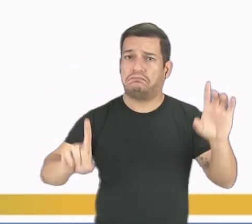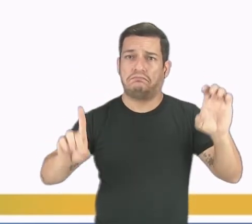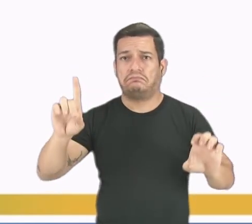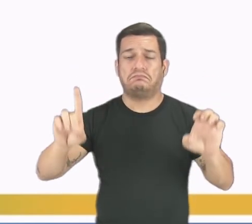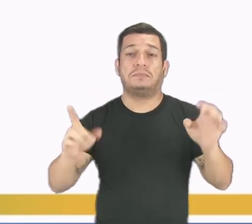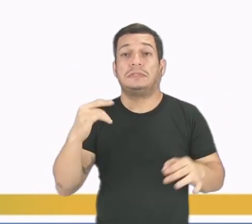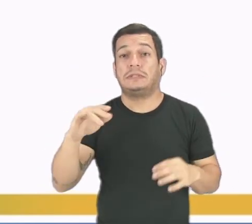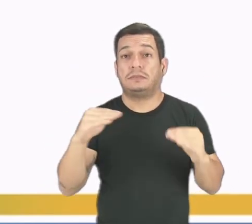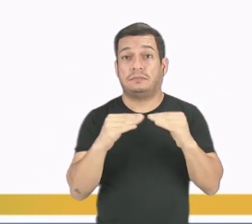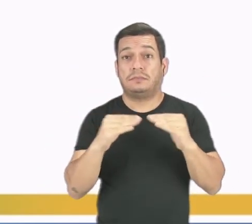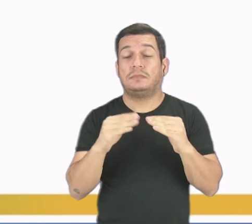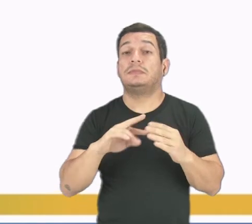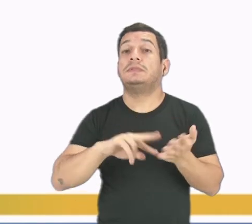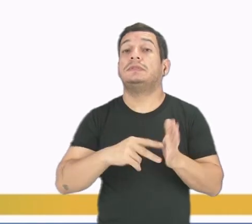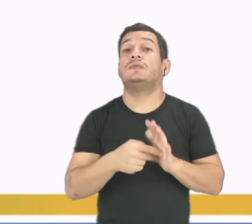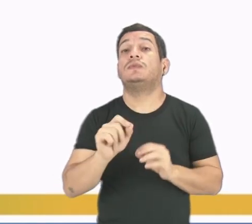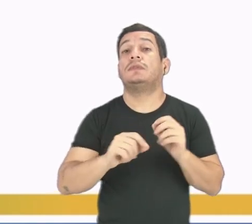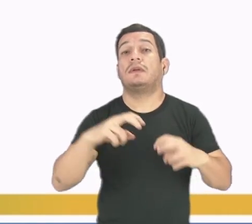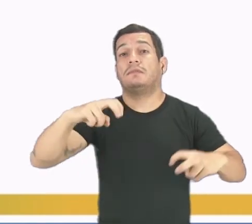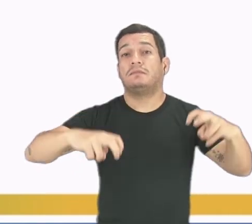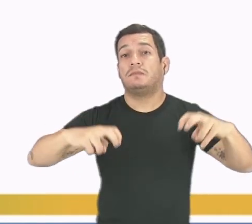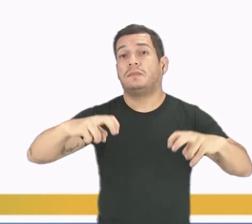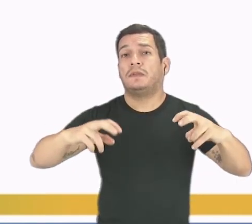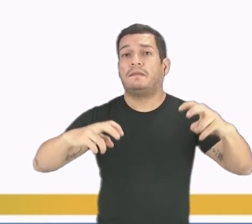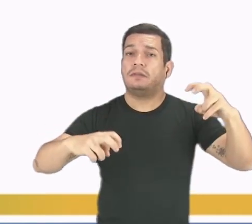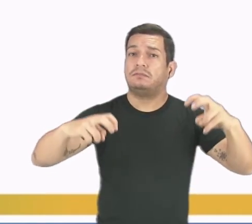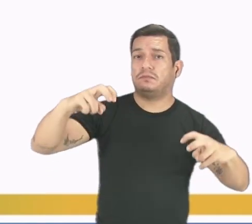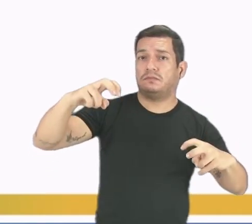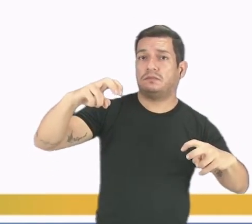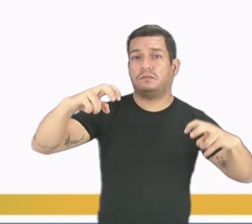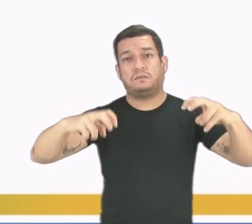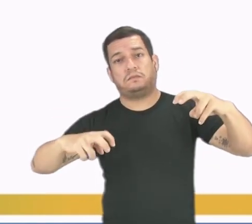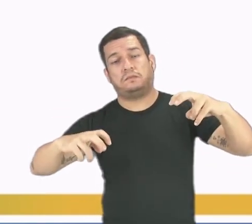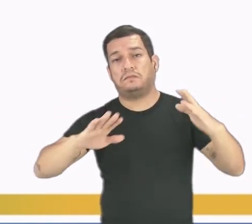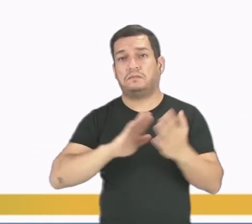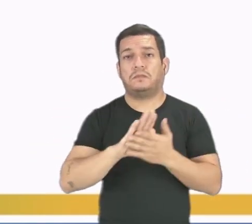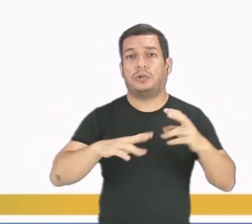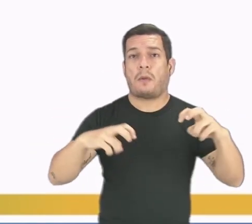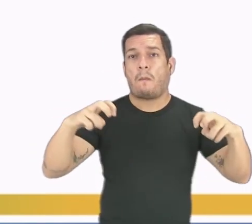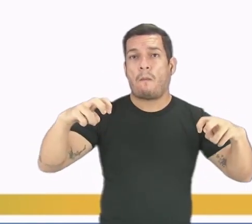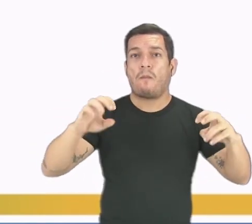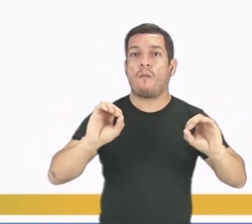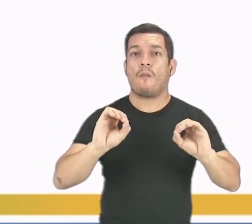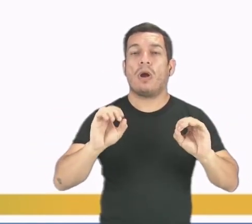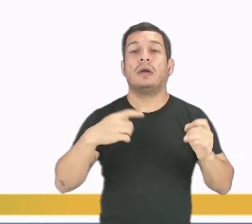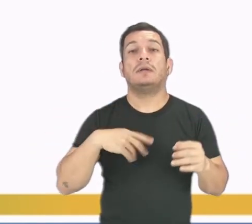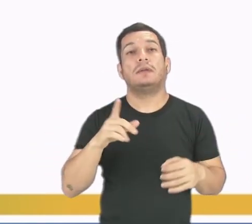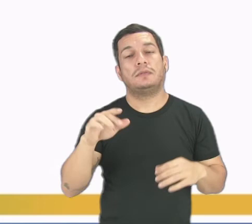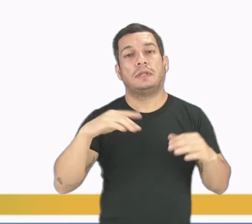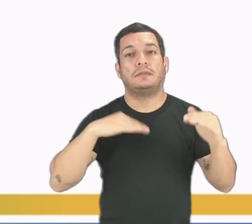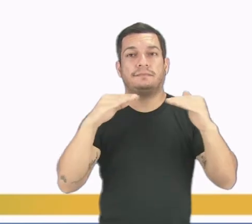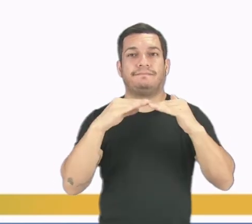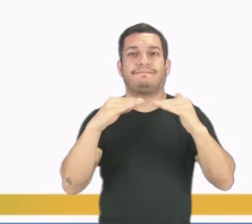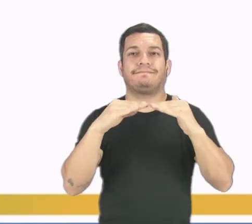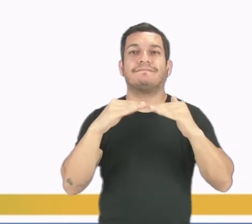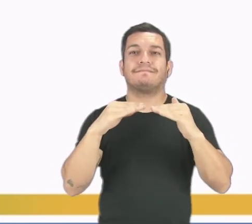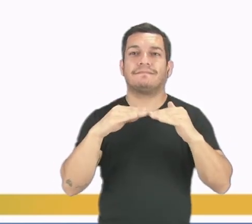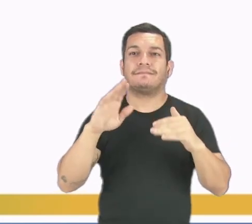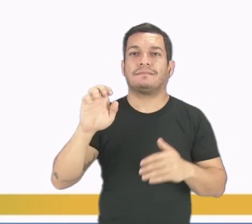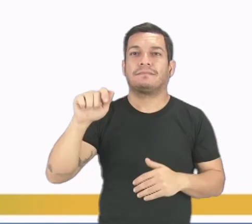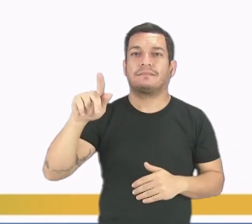corpo. Então, quanto mais forças estiverem atuando para girar esse corpo, cada força tem o seu momento. Então, se eu somar os momentos, eu